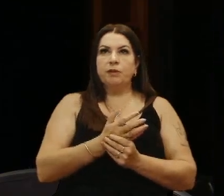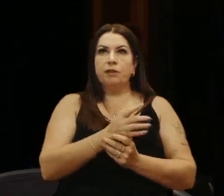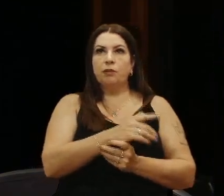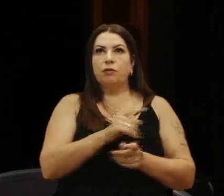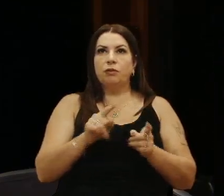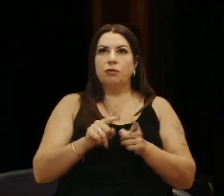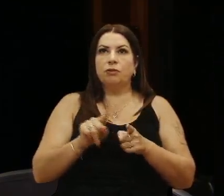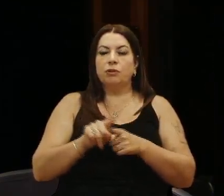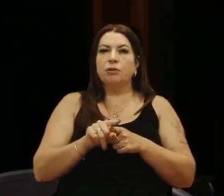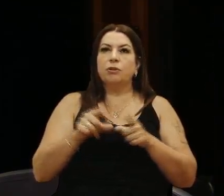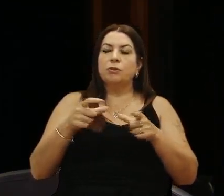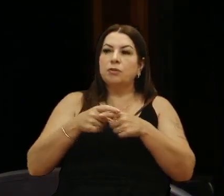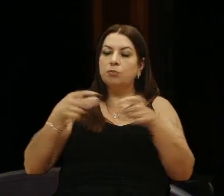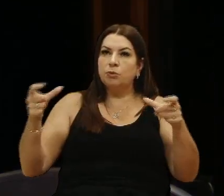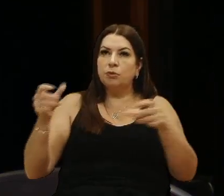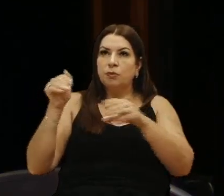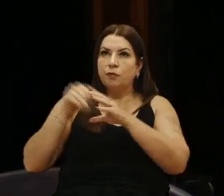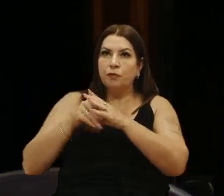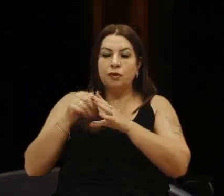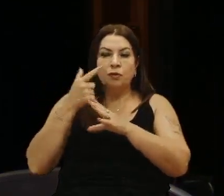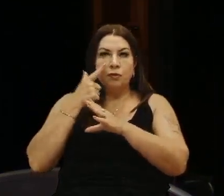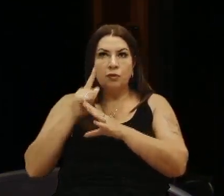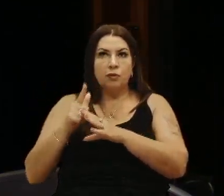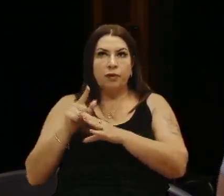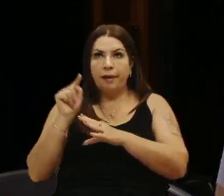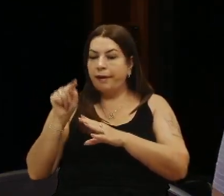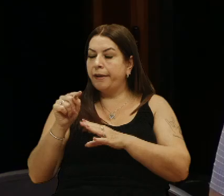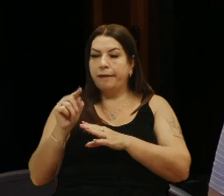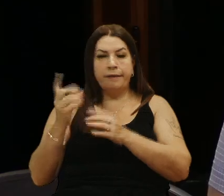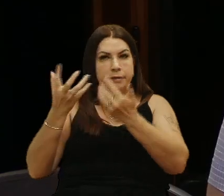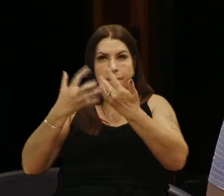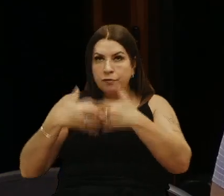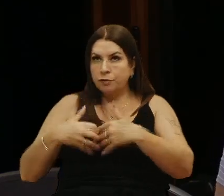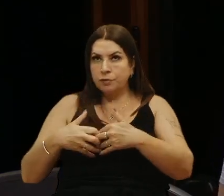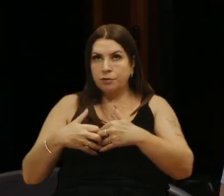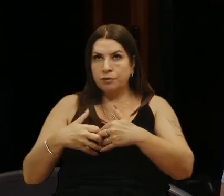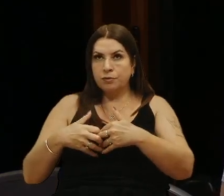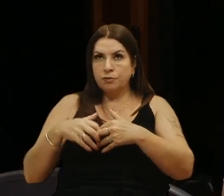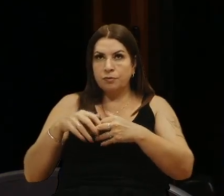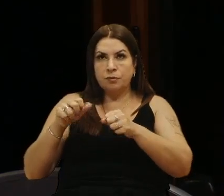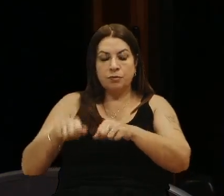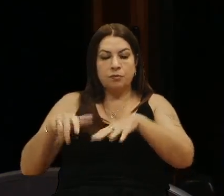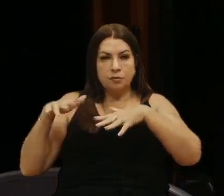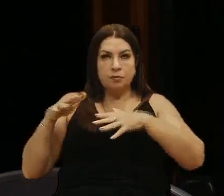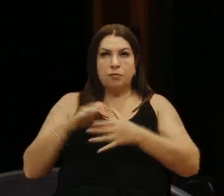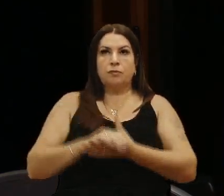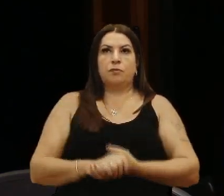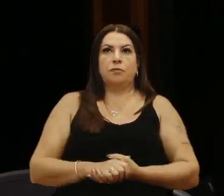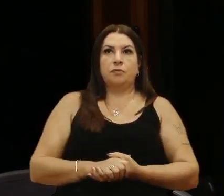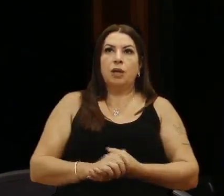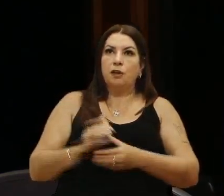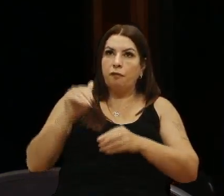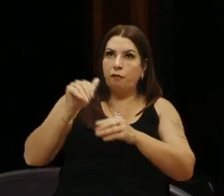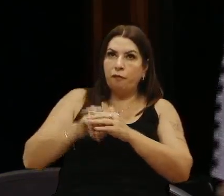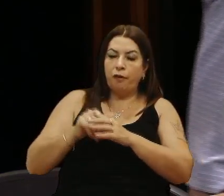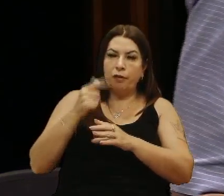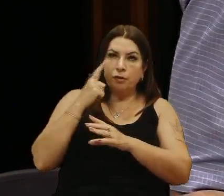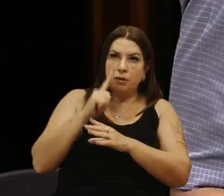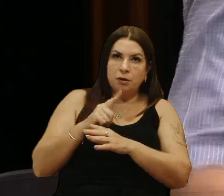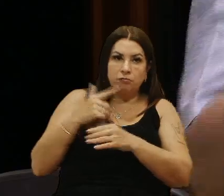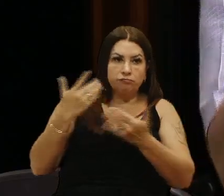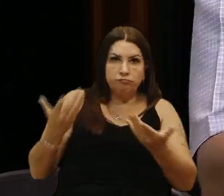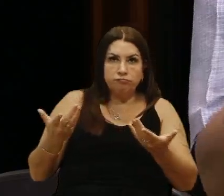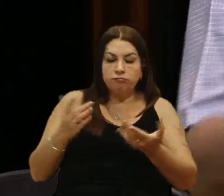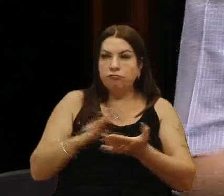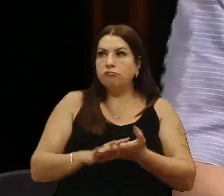Se tem maioria, vota e ganha. É assim que funciona aqui no plenário. Vota e ganha.